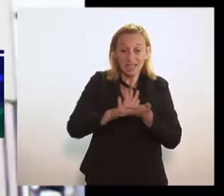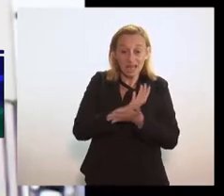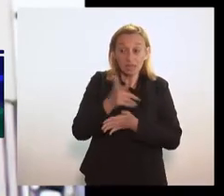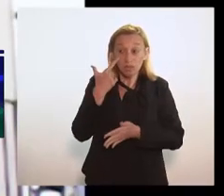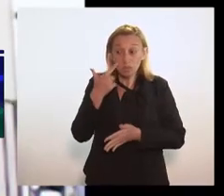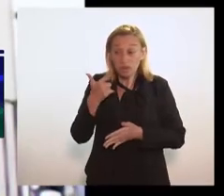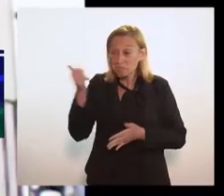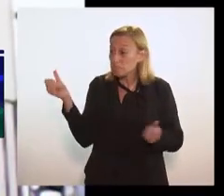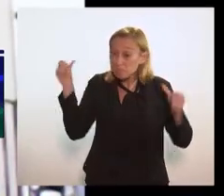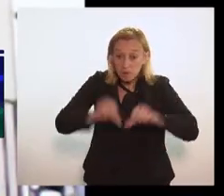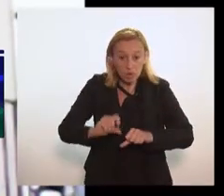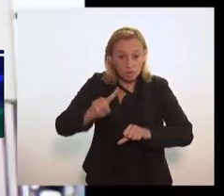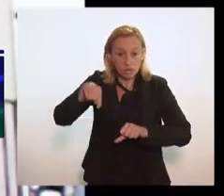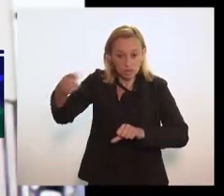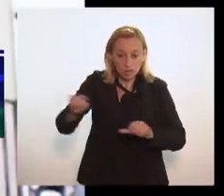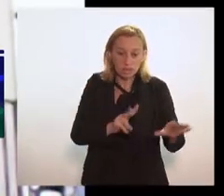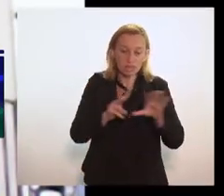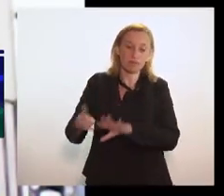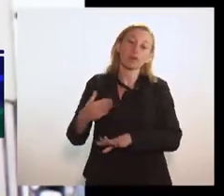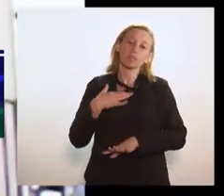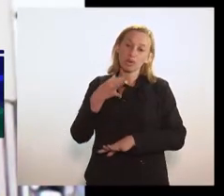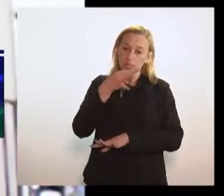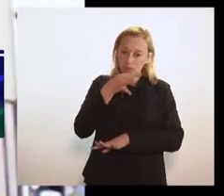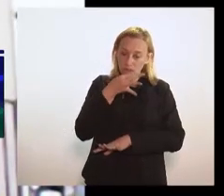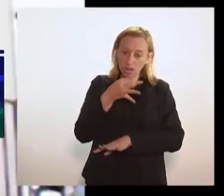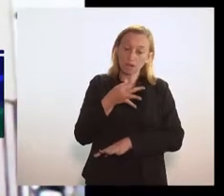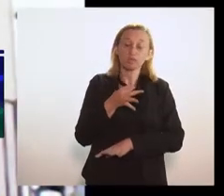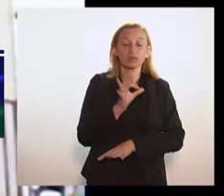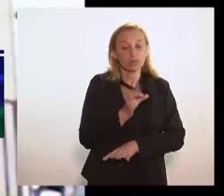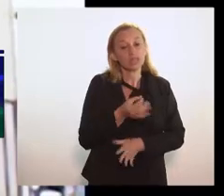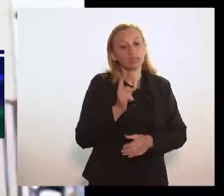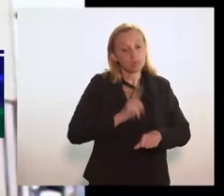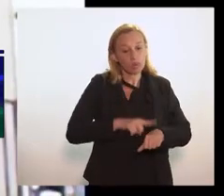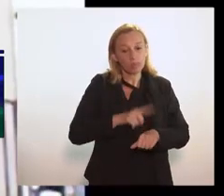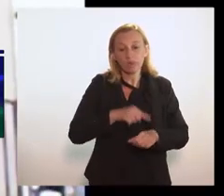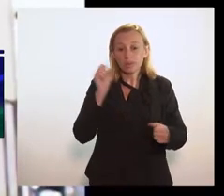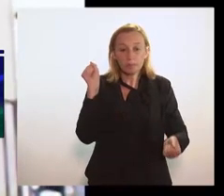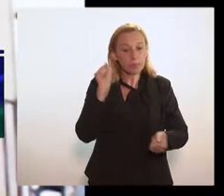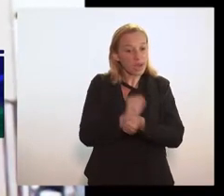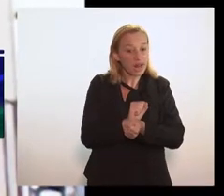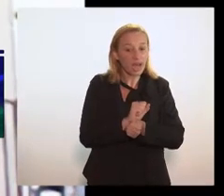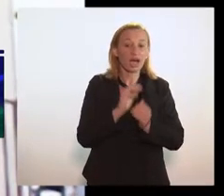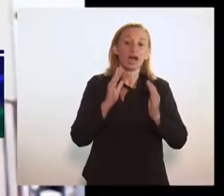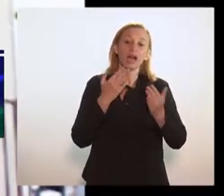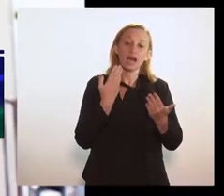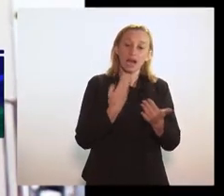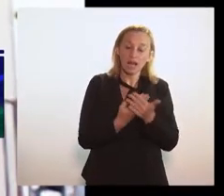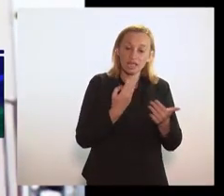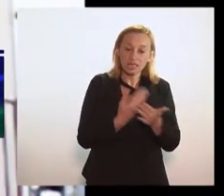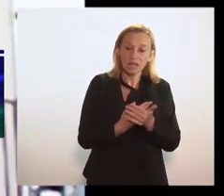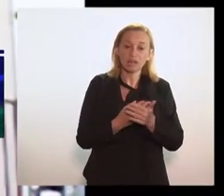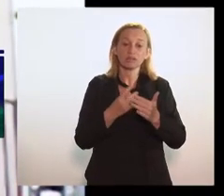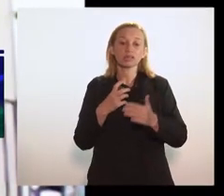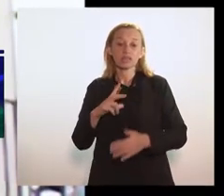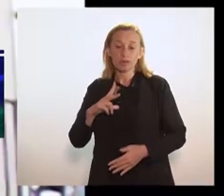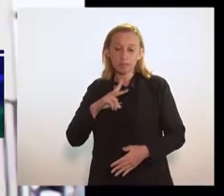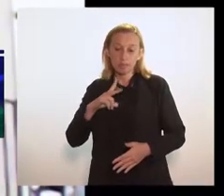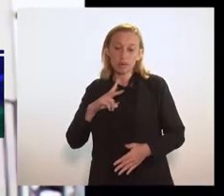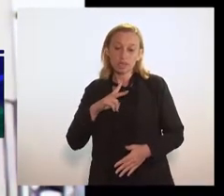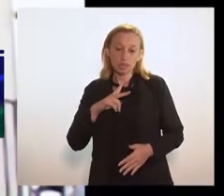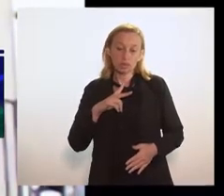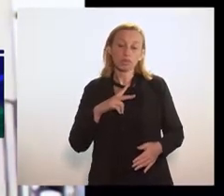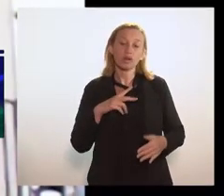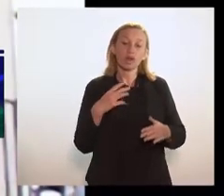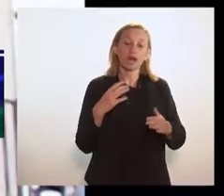semanas um quadro muito grave. A minha opinião é que tem que, nesse momento, suspender as aulas presenciais na rede privada, fechar as